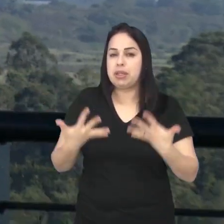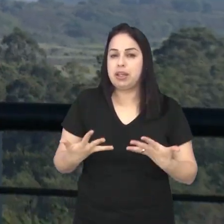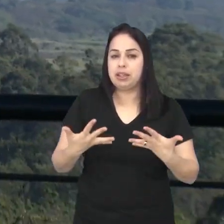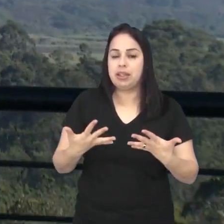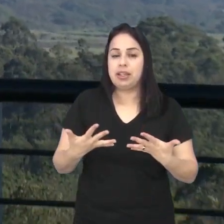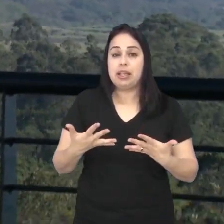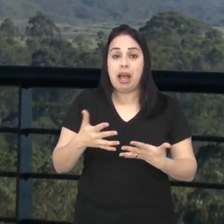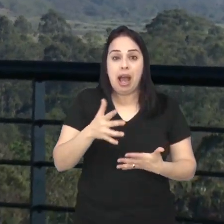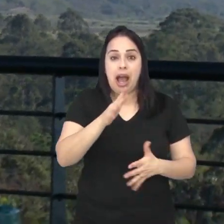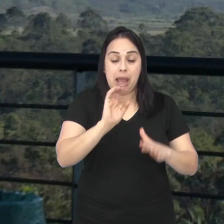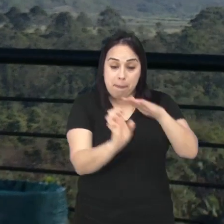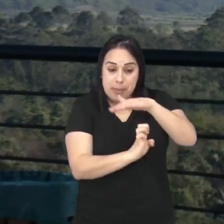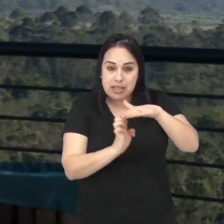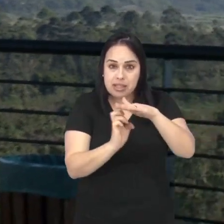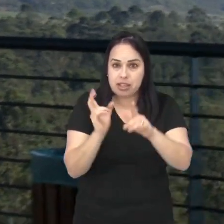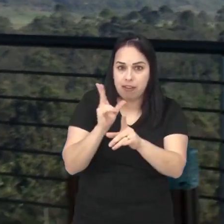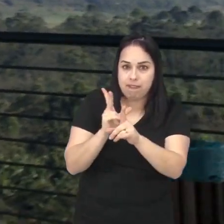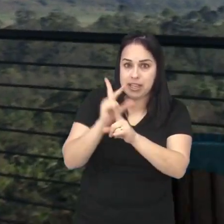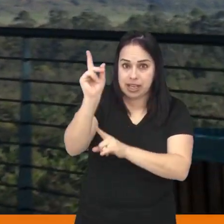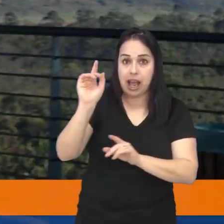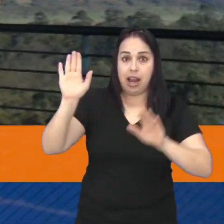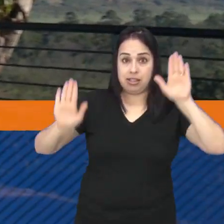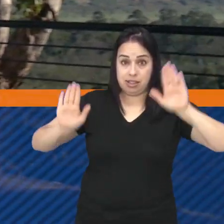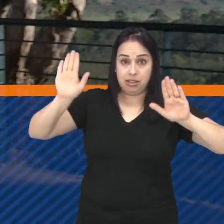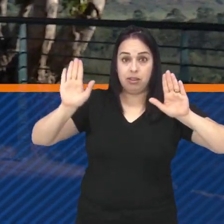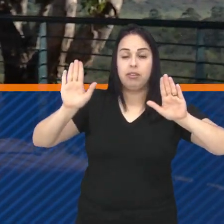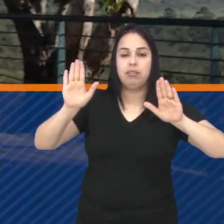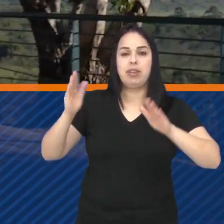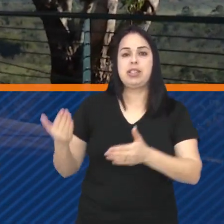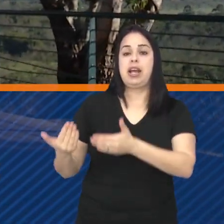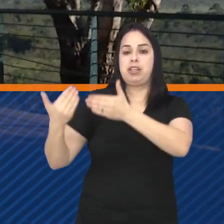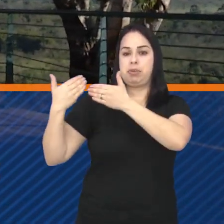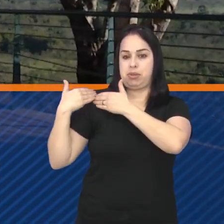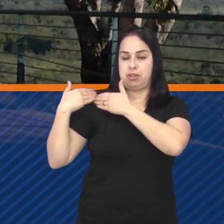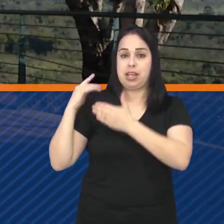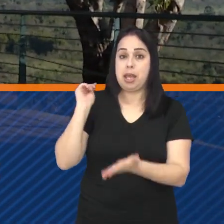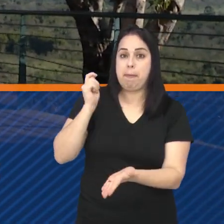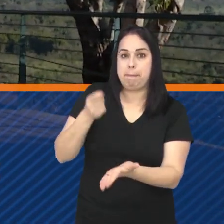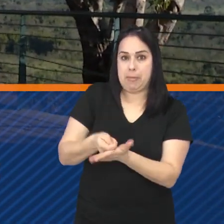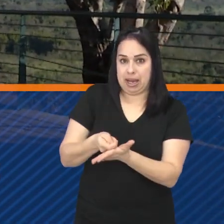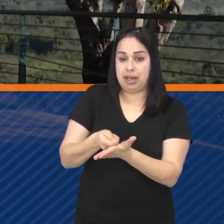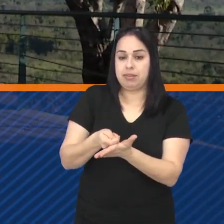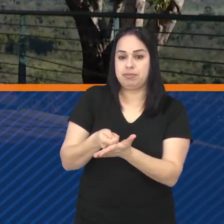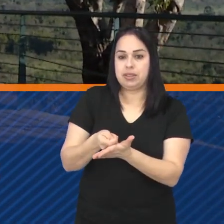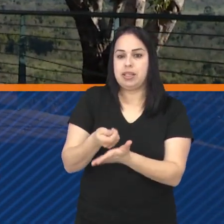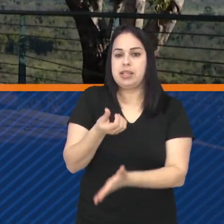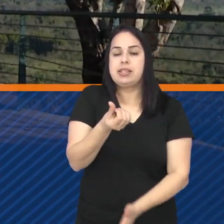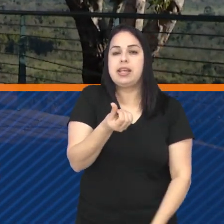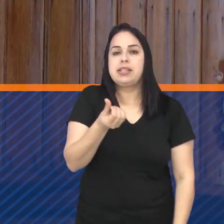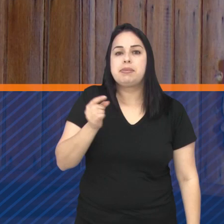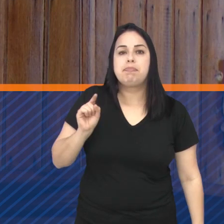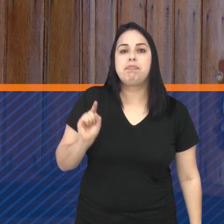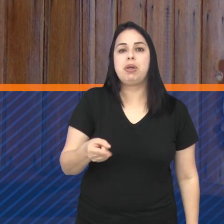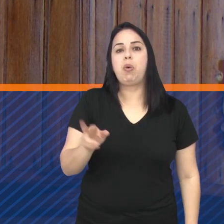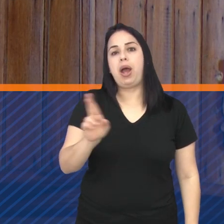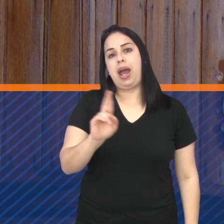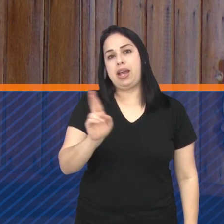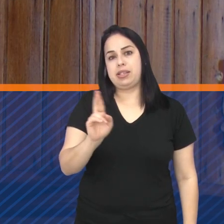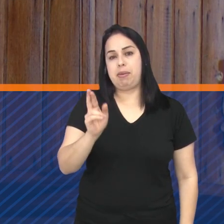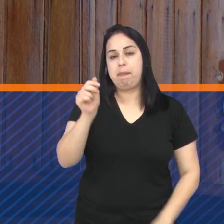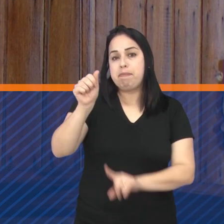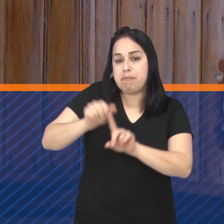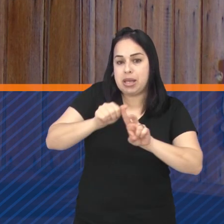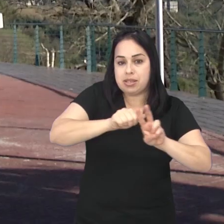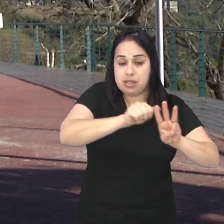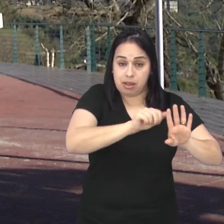será responsável por todos eles. A outorga fixa, ou seja, o valor a ser pago pela concessionária, é de R$ 6.000